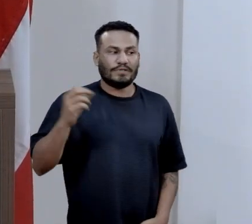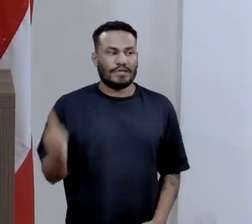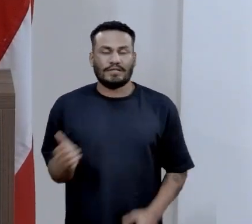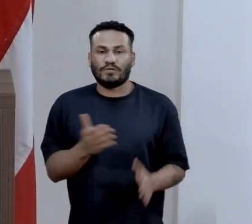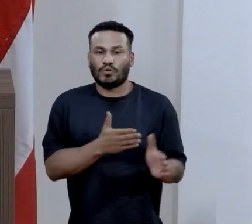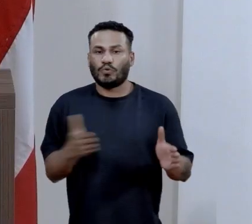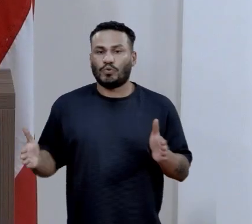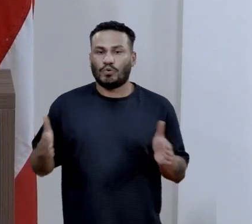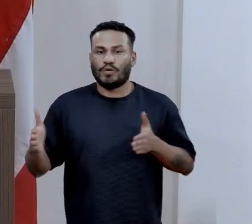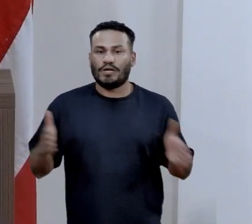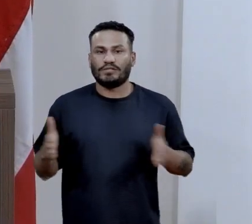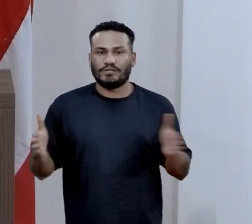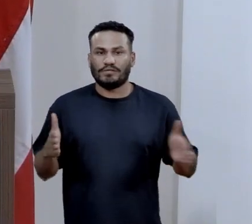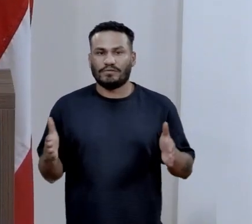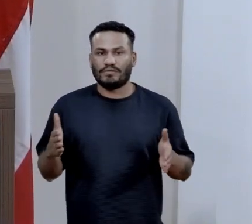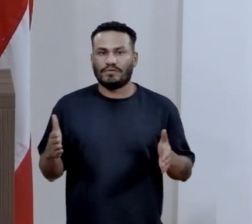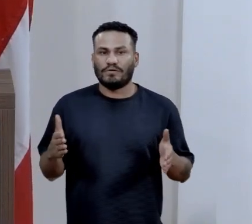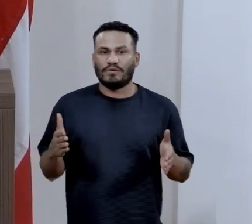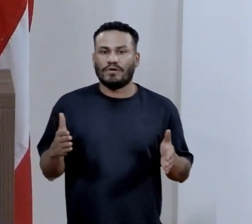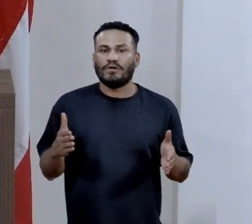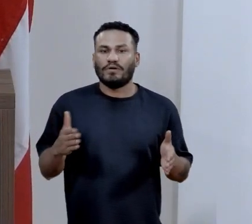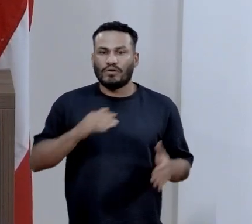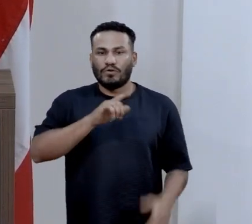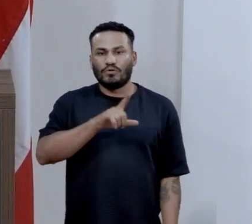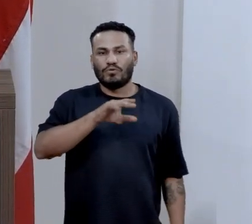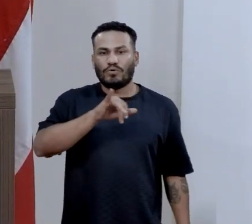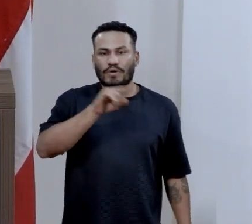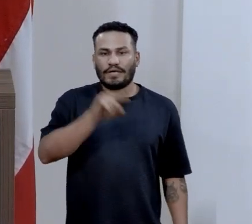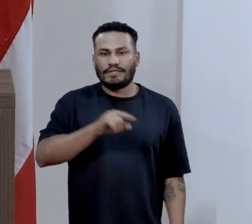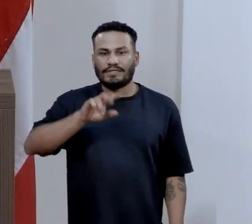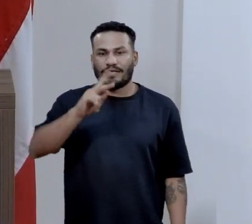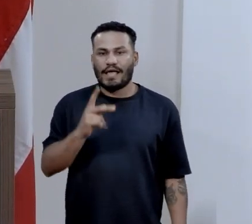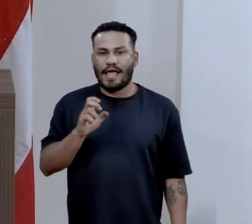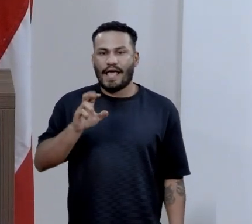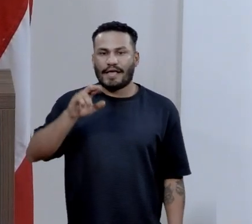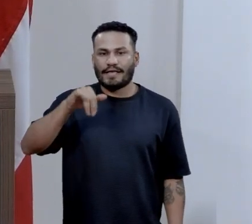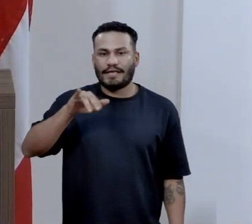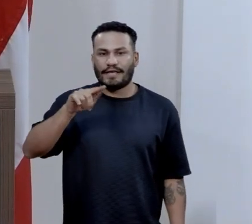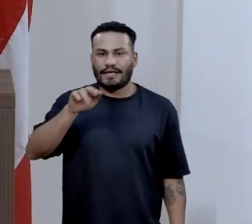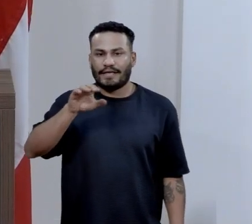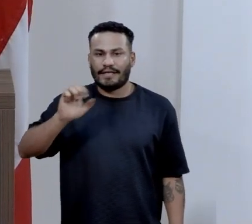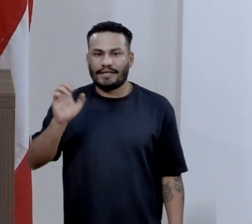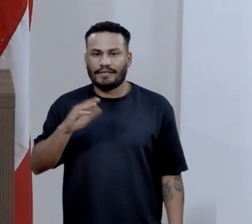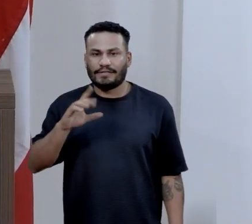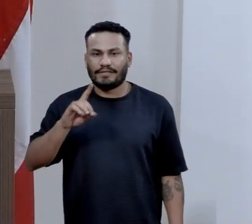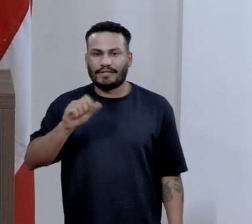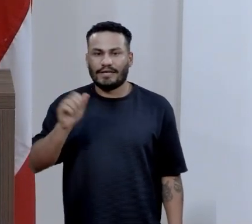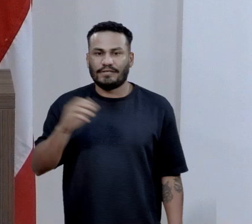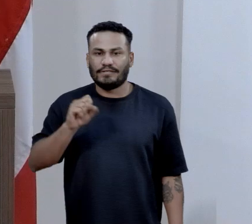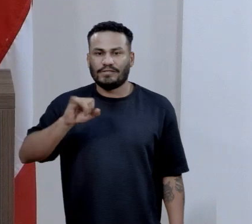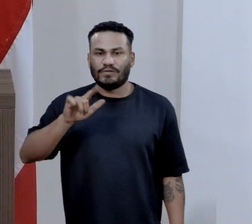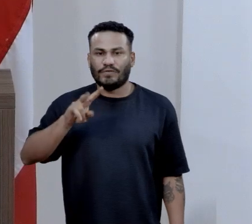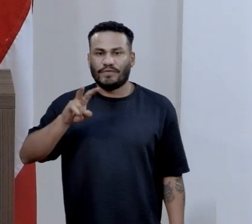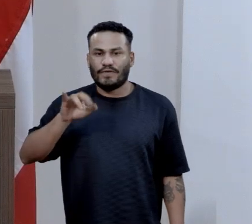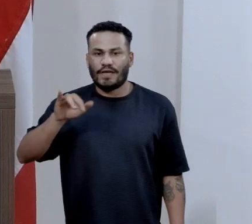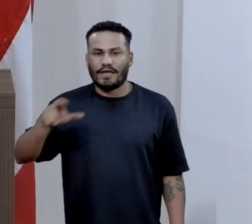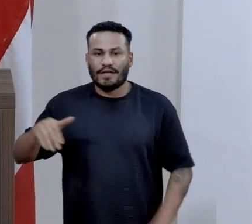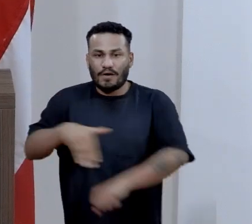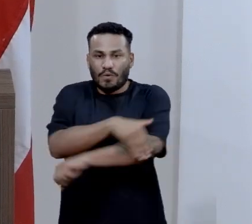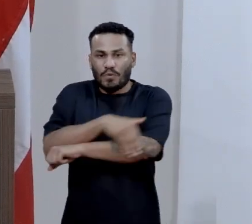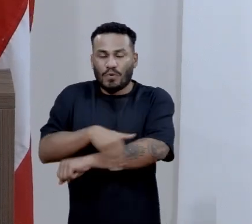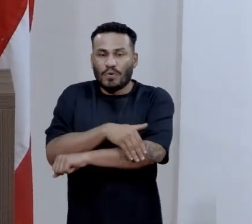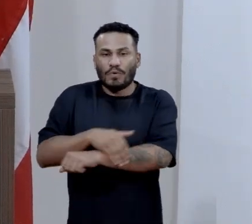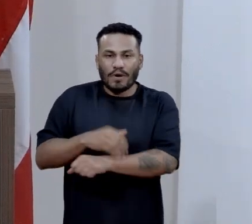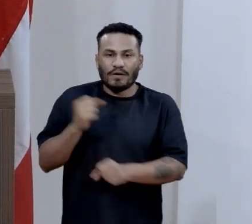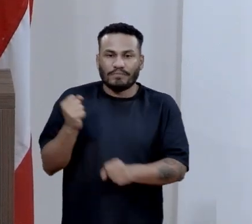durante o governo do saudoso Luiz Henrique da Silveira. Aquela pavimentação serviu à população por quase